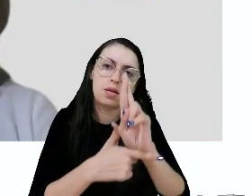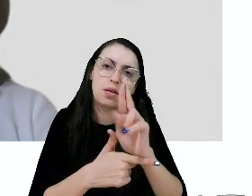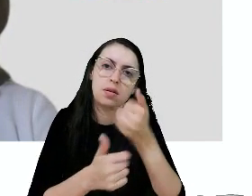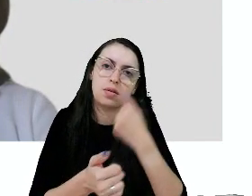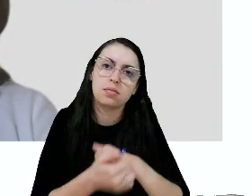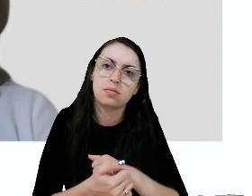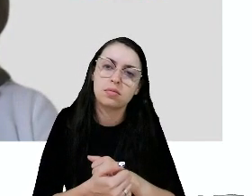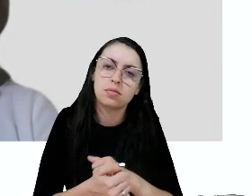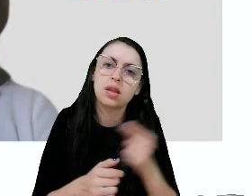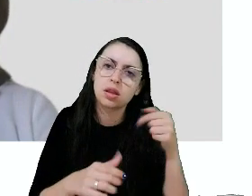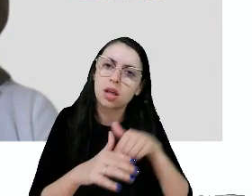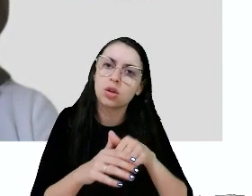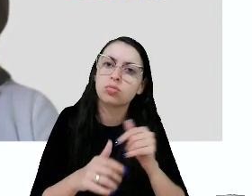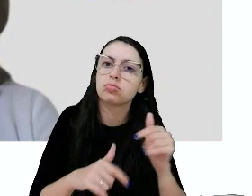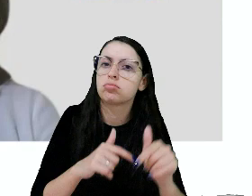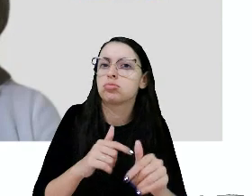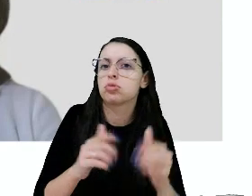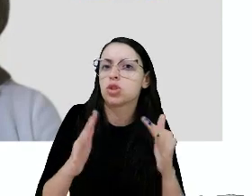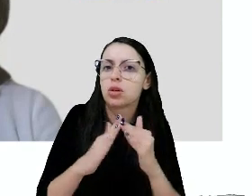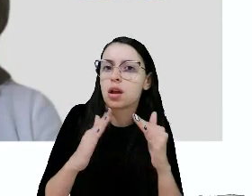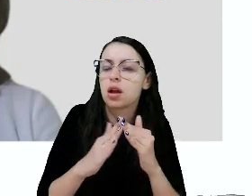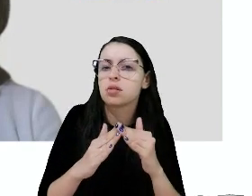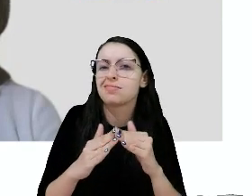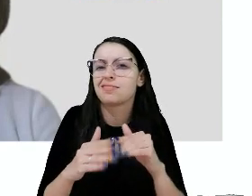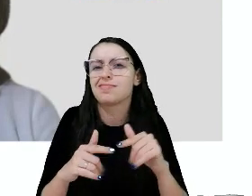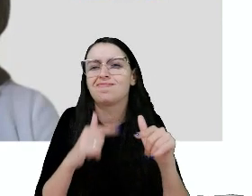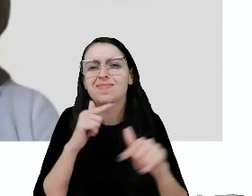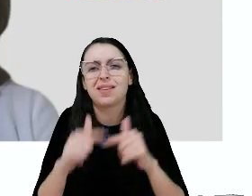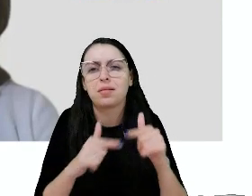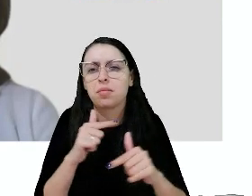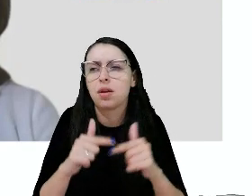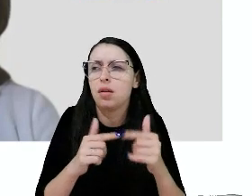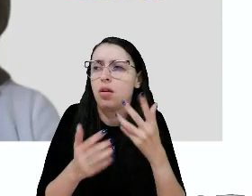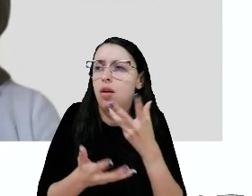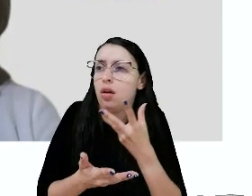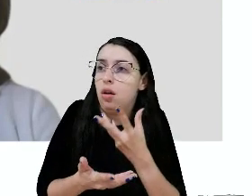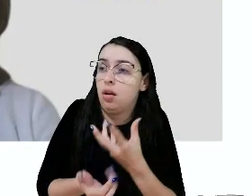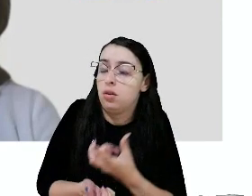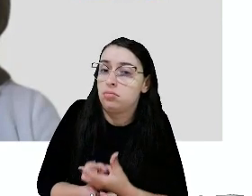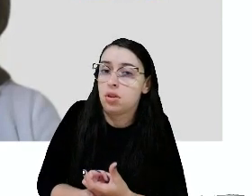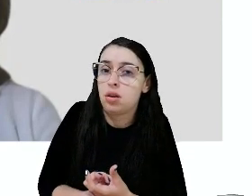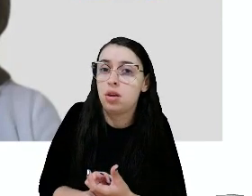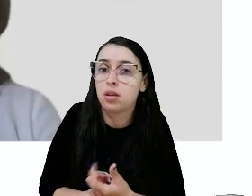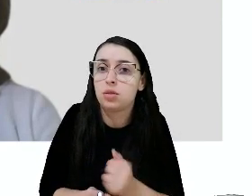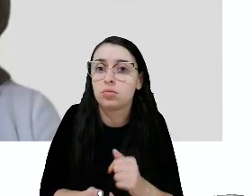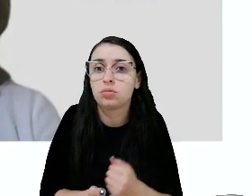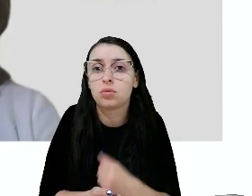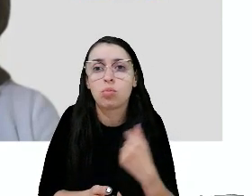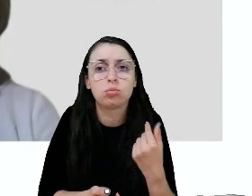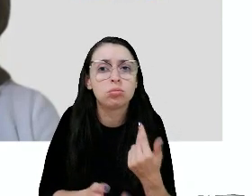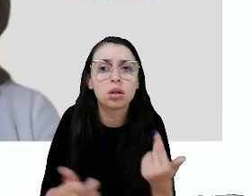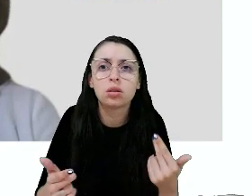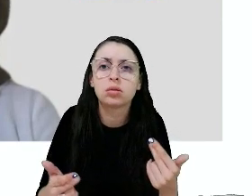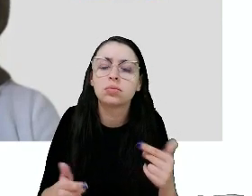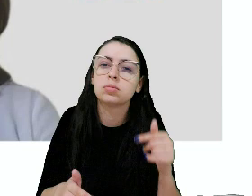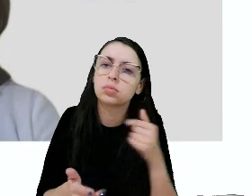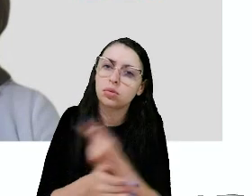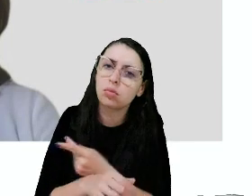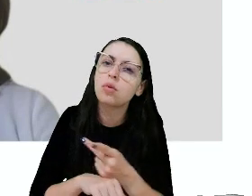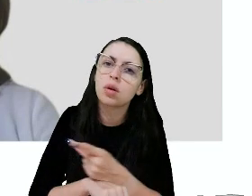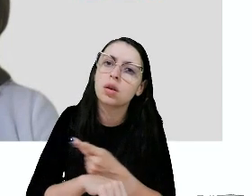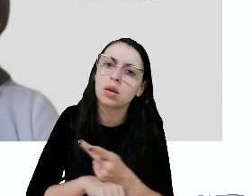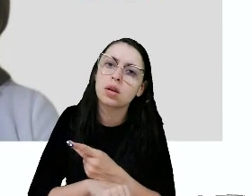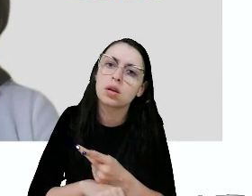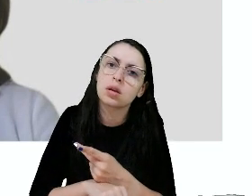é, dentro de casa, numa sobrecarga tão grande, não é verdade? Que eu, inclusive,